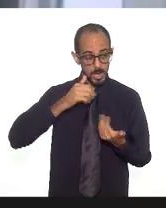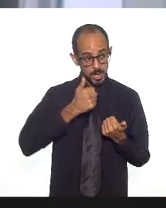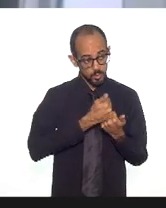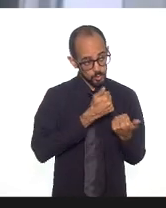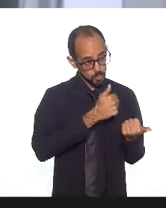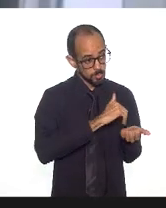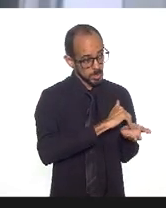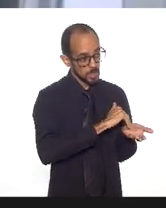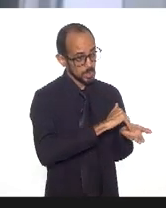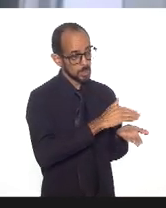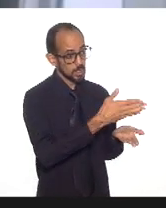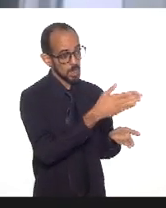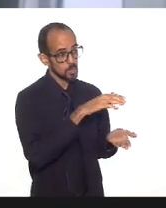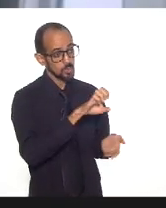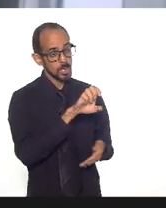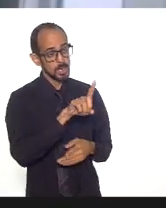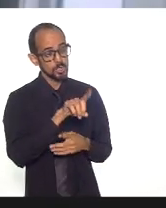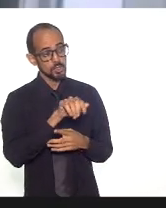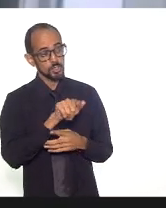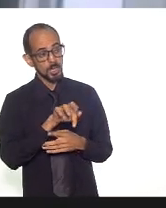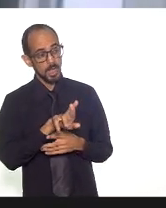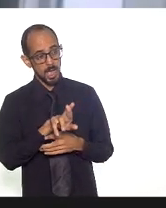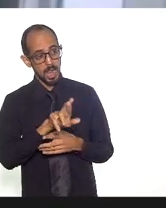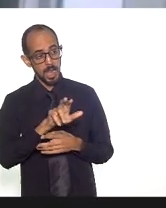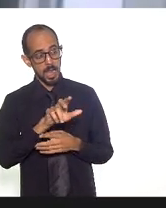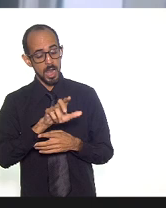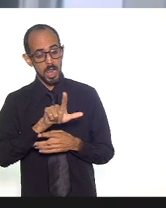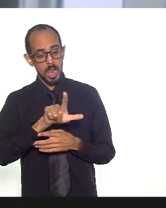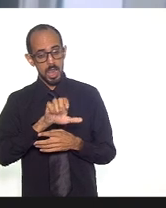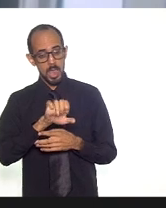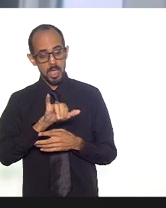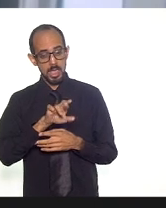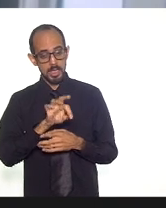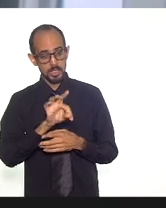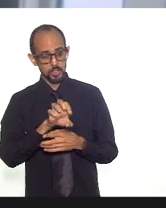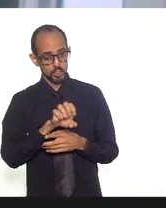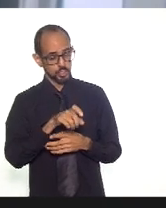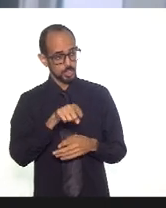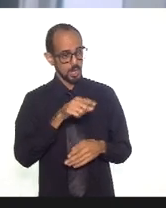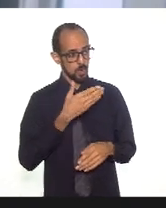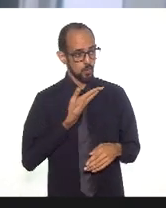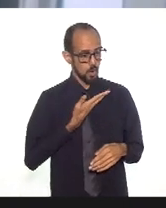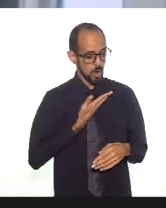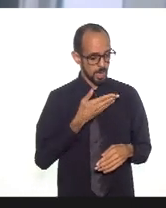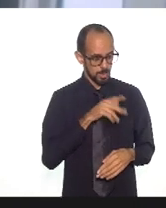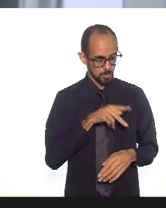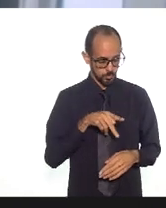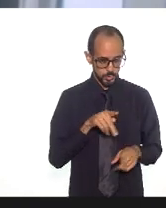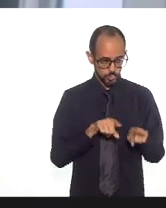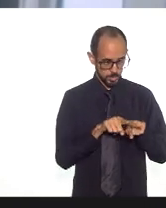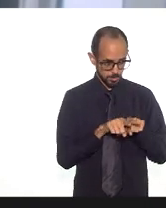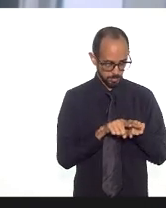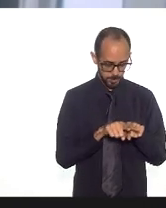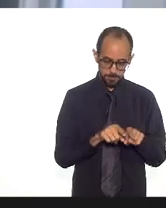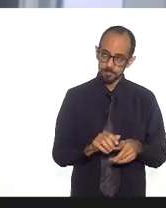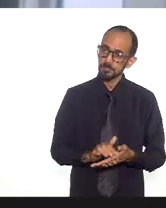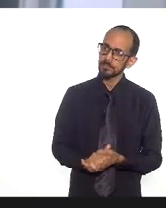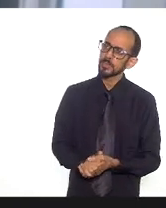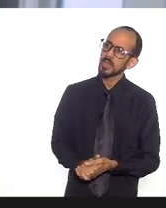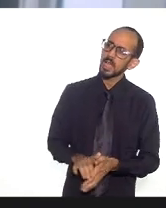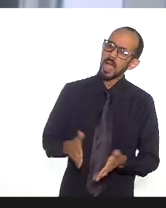subsecretário Edgar Leite, colega, professor, e eu passo já a